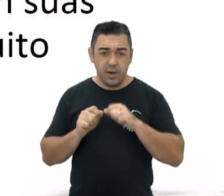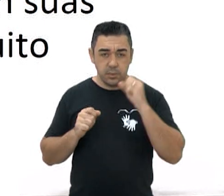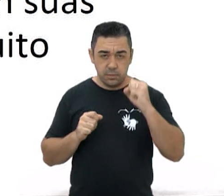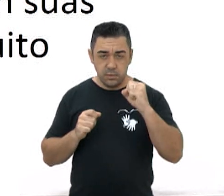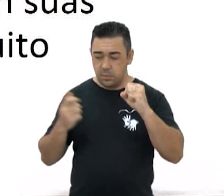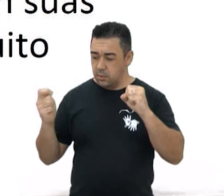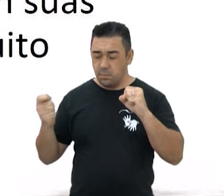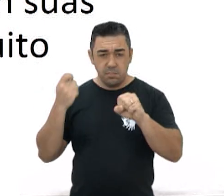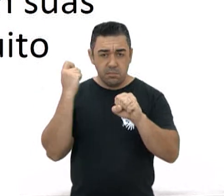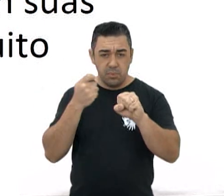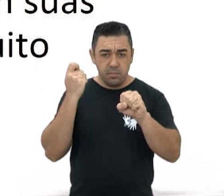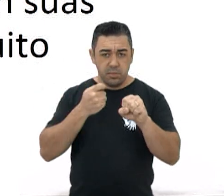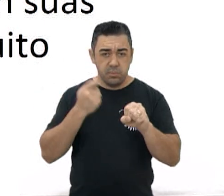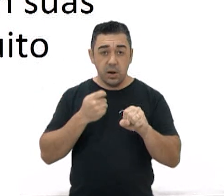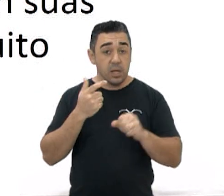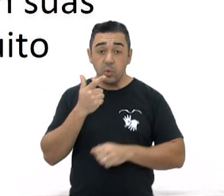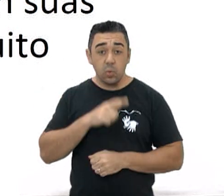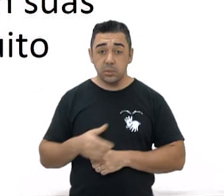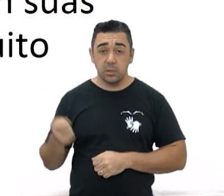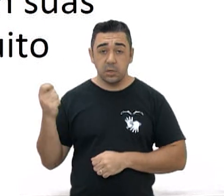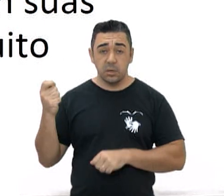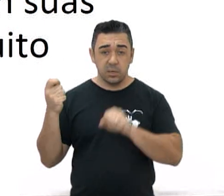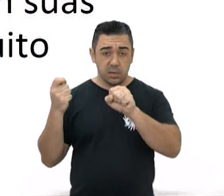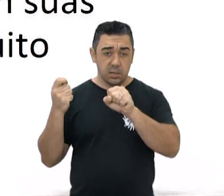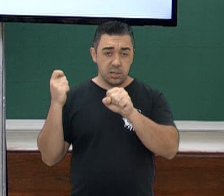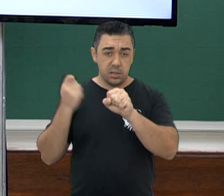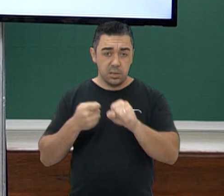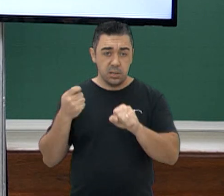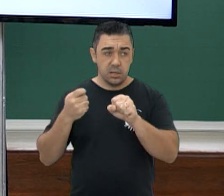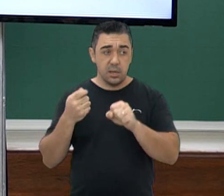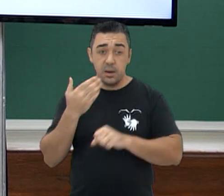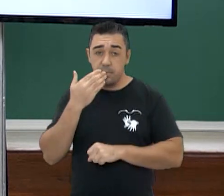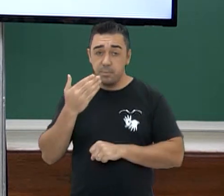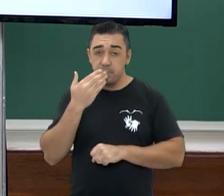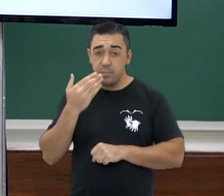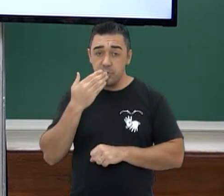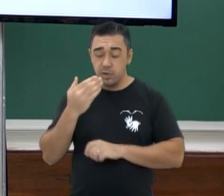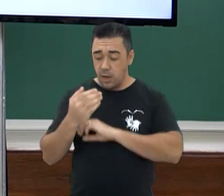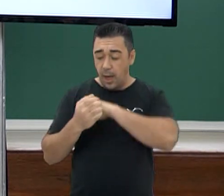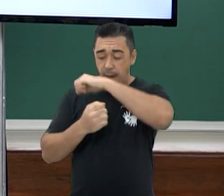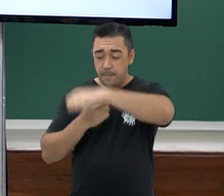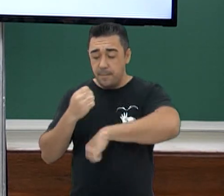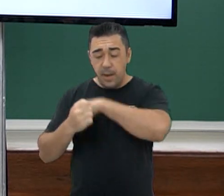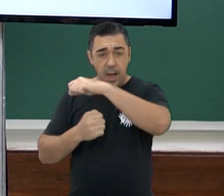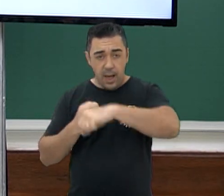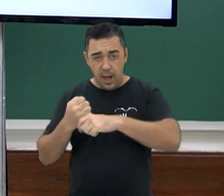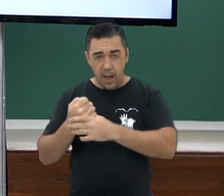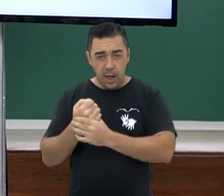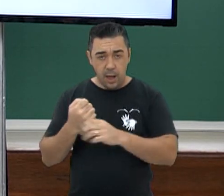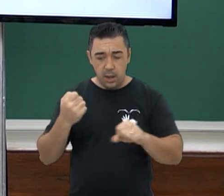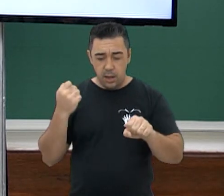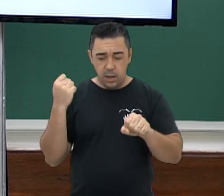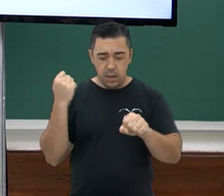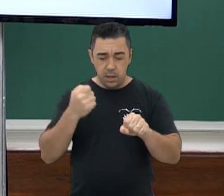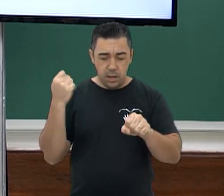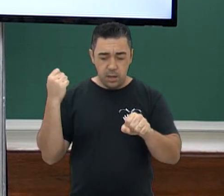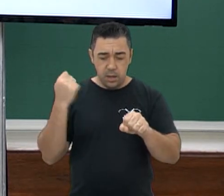talhadeira. Ele não conseguia mais segurar o martelo, ele pedia para os assistentes amarrarem o martelo no braço dele e ele